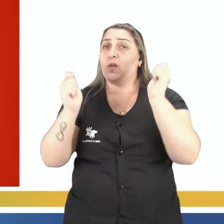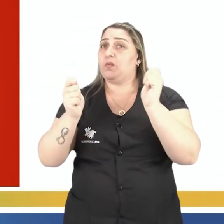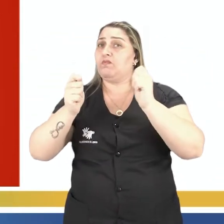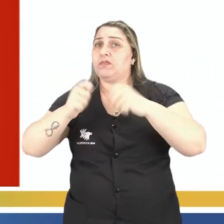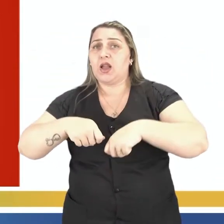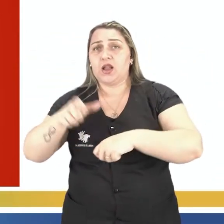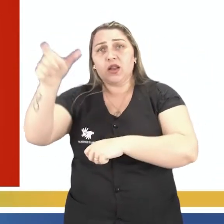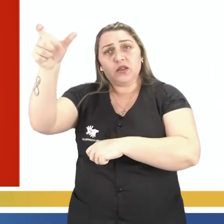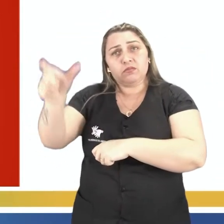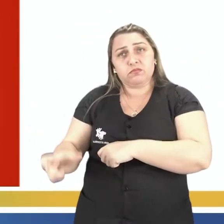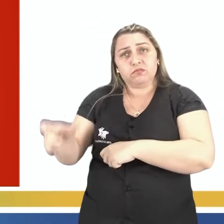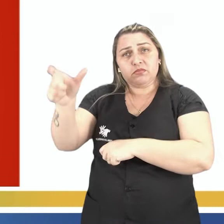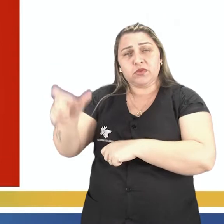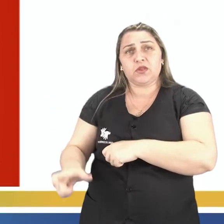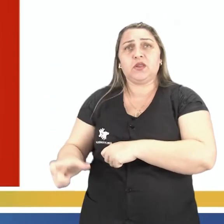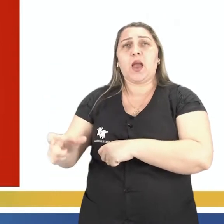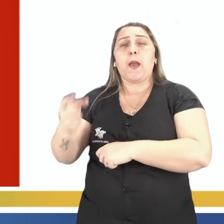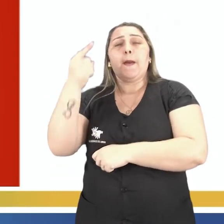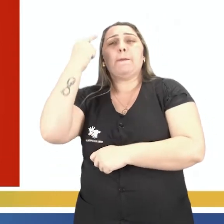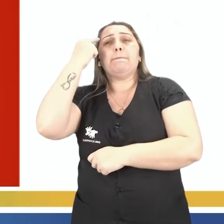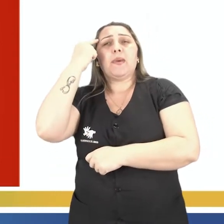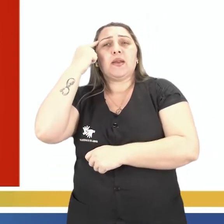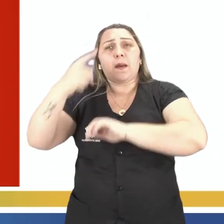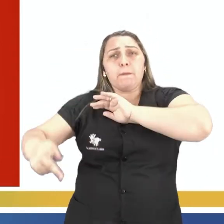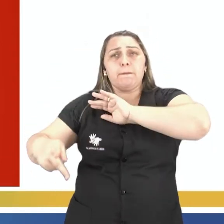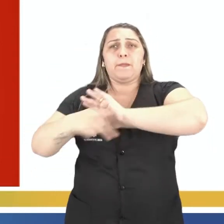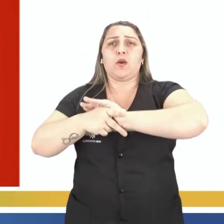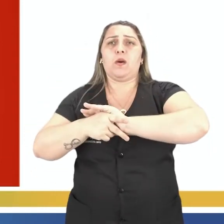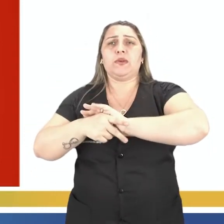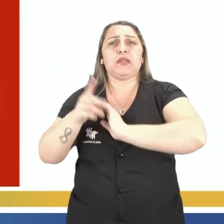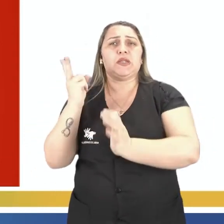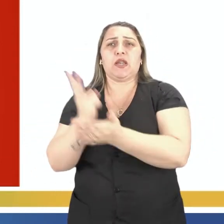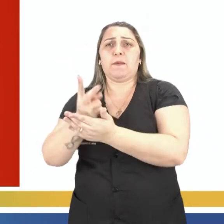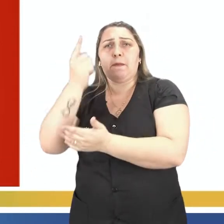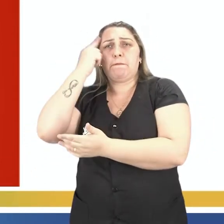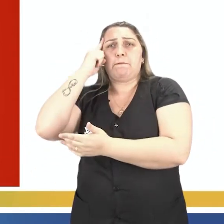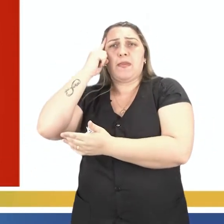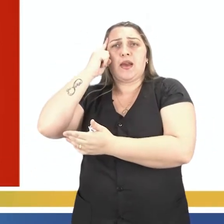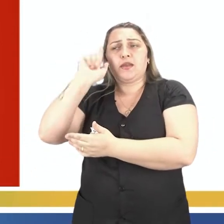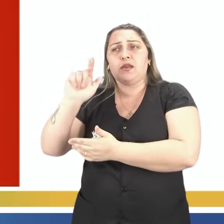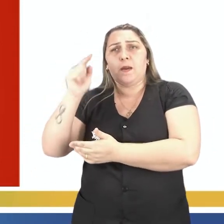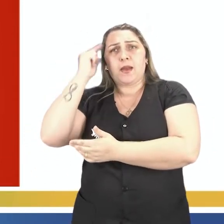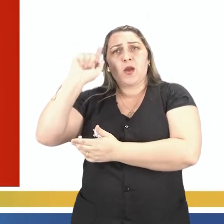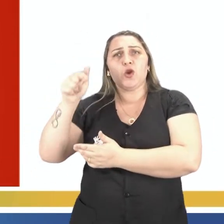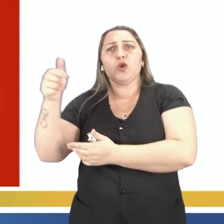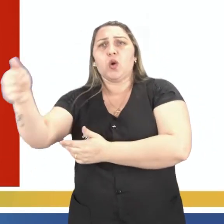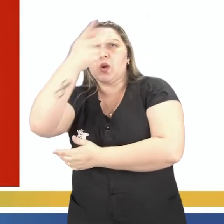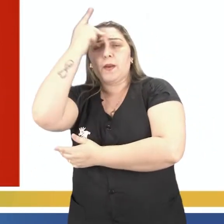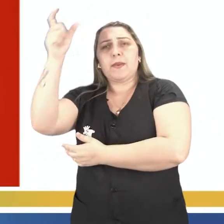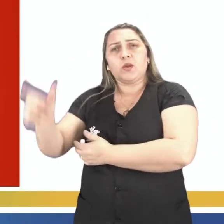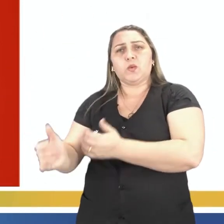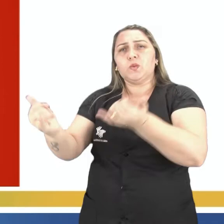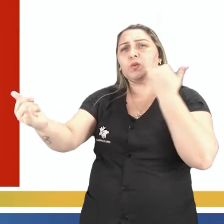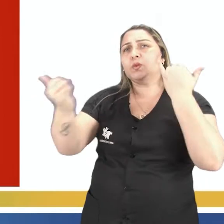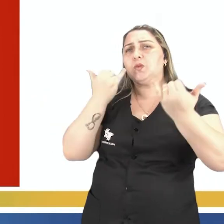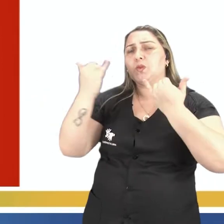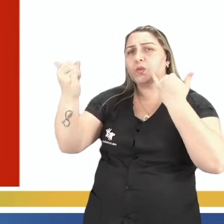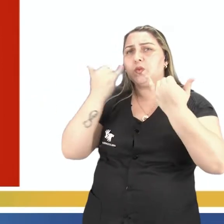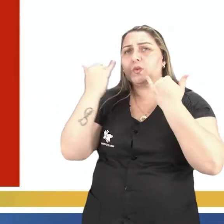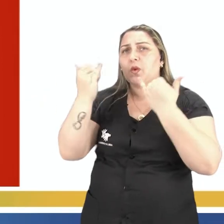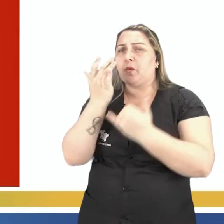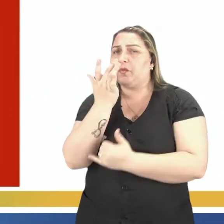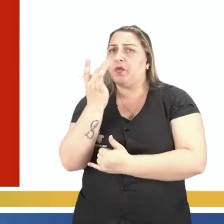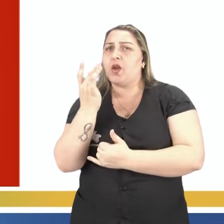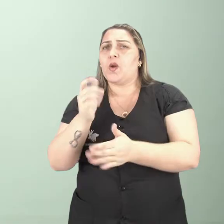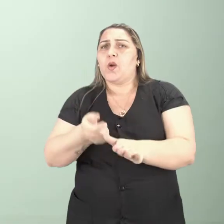dos indivíduos de agir e pensar por si próprios. Então, muitas vezes a gente sai divulgando uma notícia, às vezes uma notícia